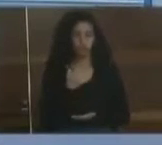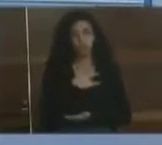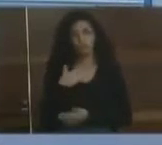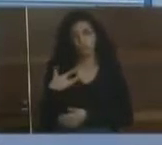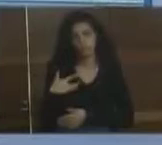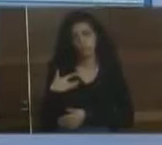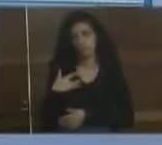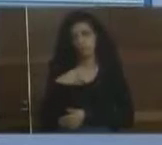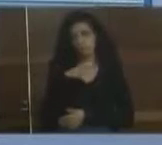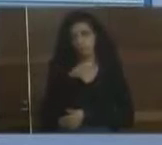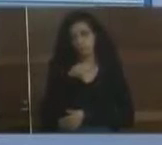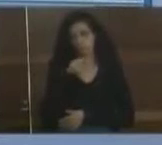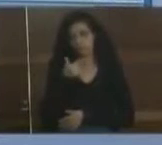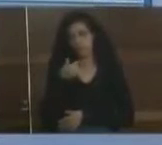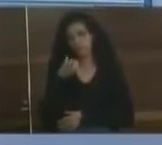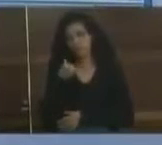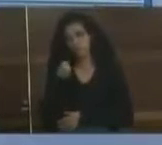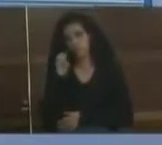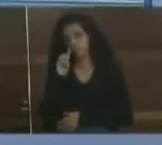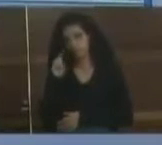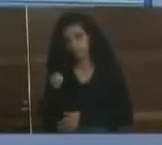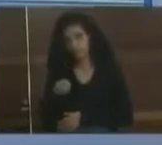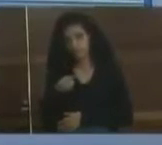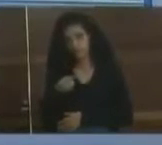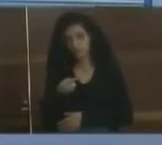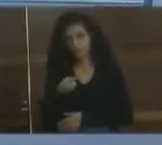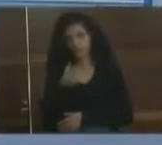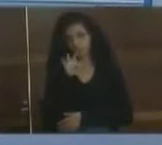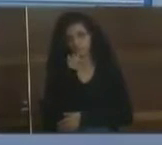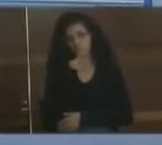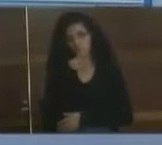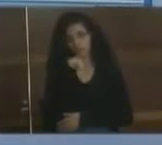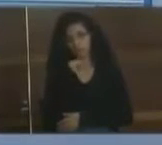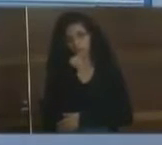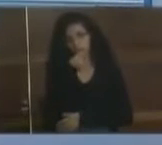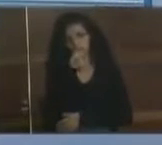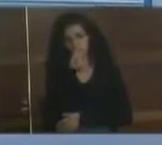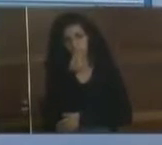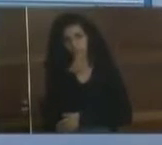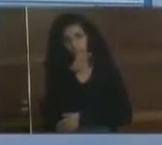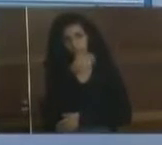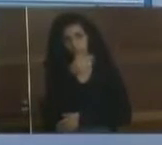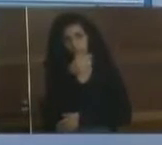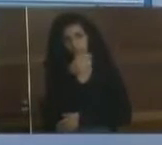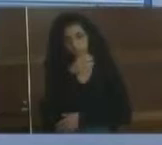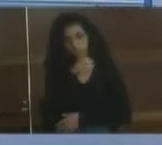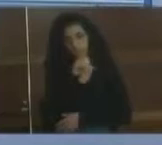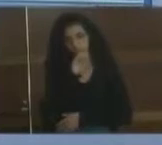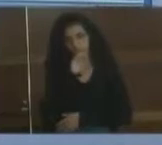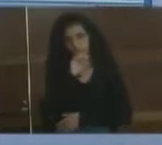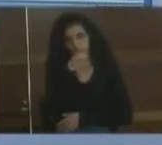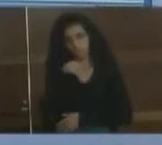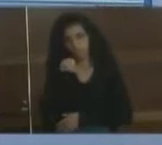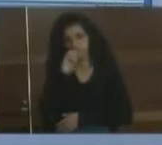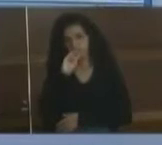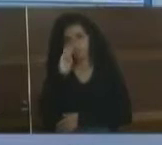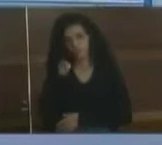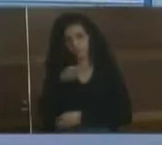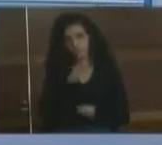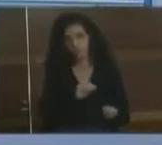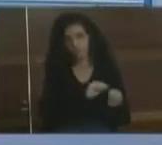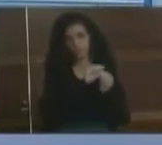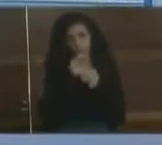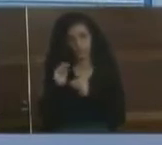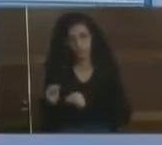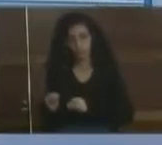saúde 90 926 mil o fundeb com 79 milhões e oitocentos e oitenta e cinco mil a